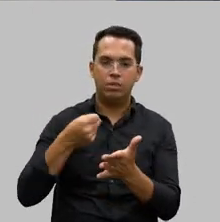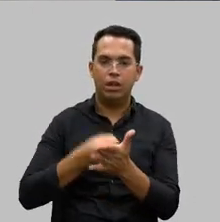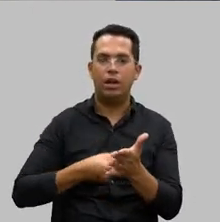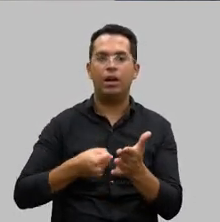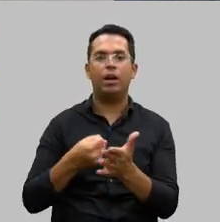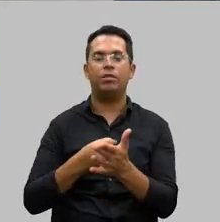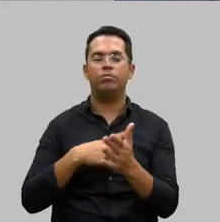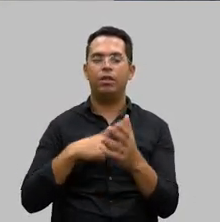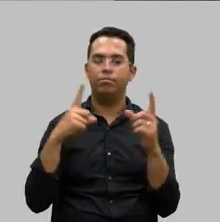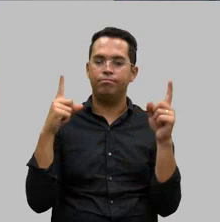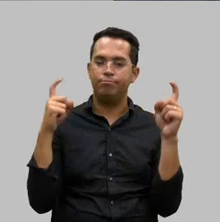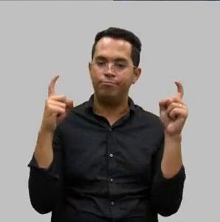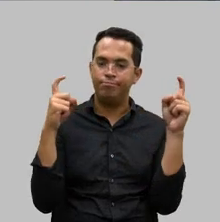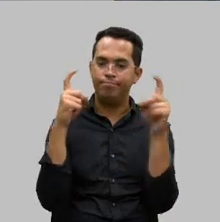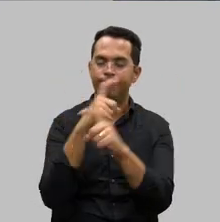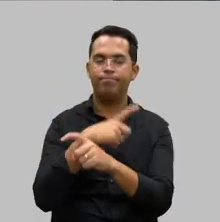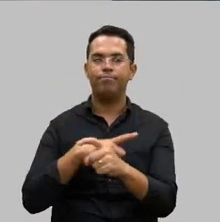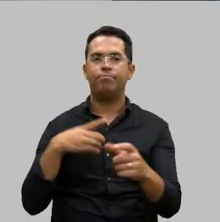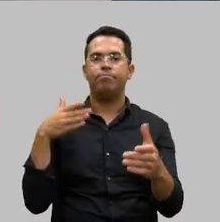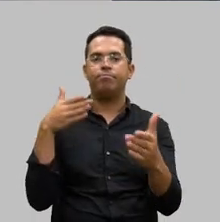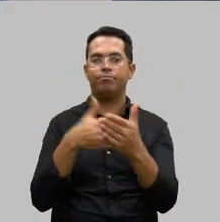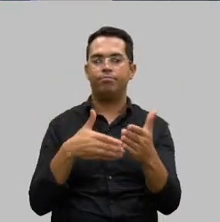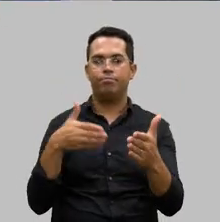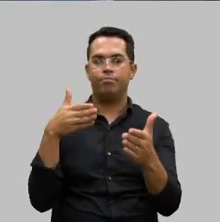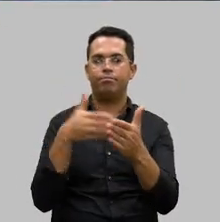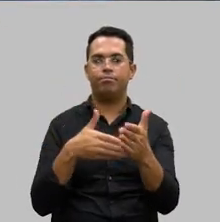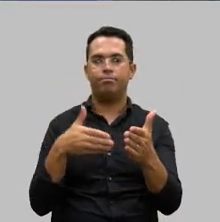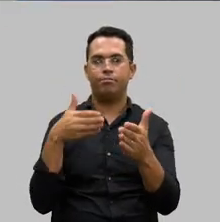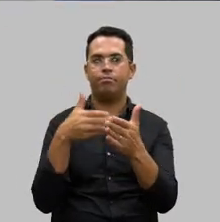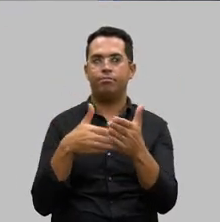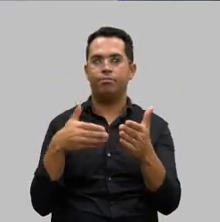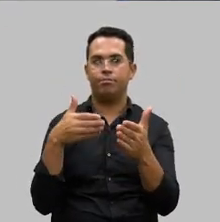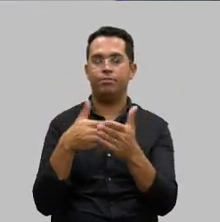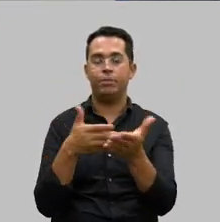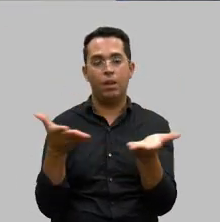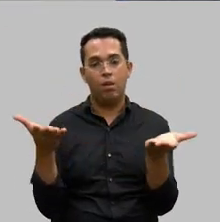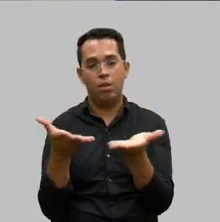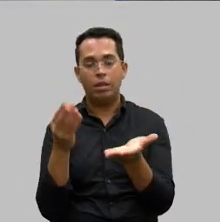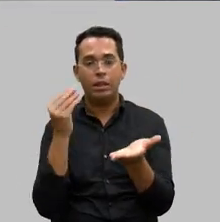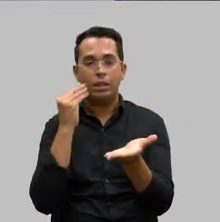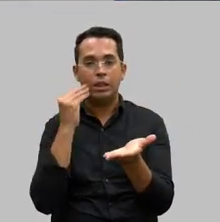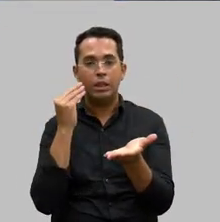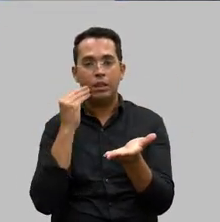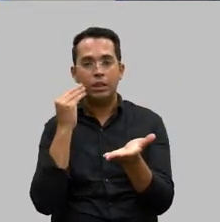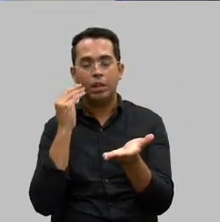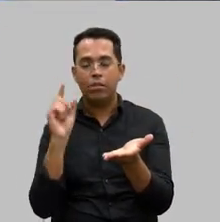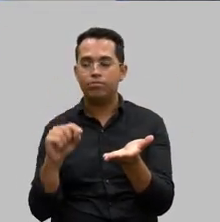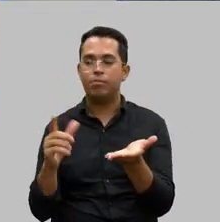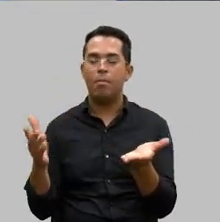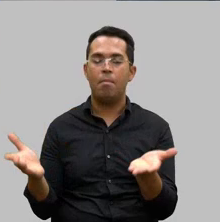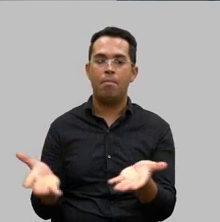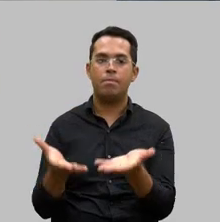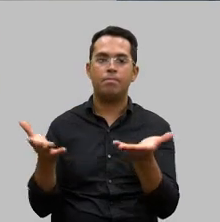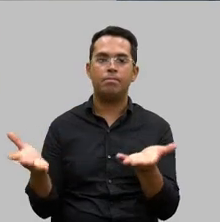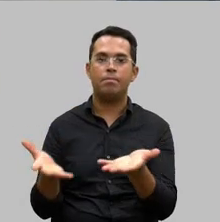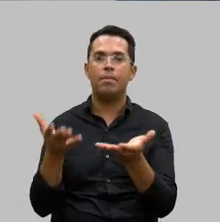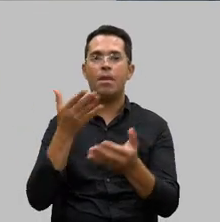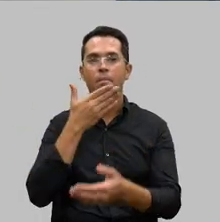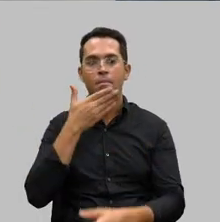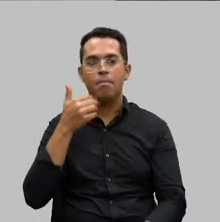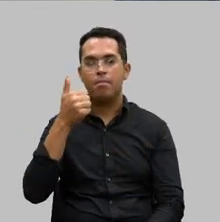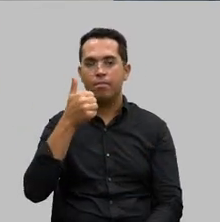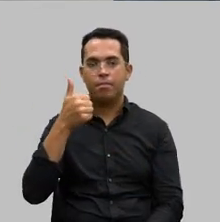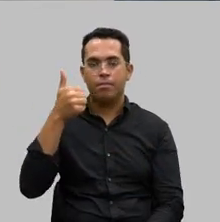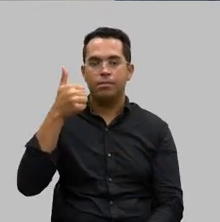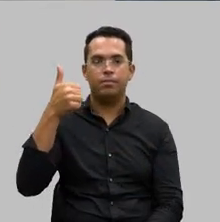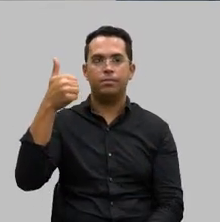enfrentada e a gente conseguir tirar esse recurso não é nem a questão de prioridade é questão de